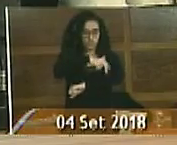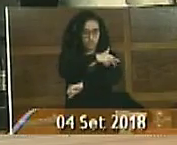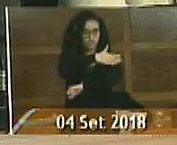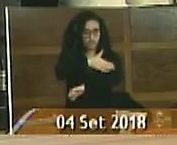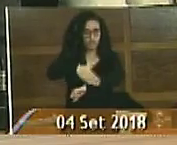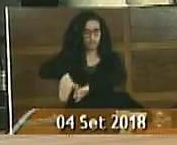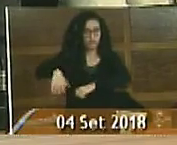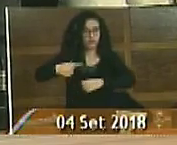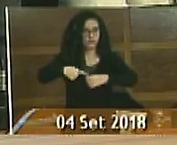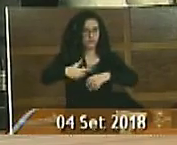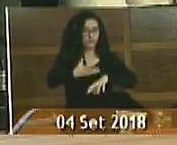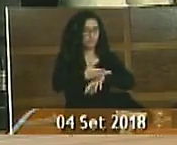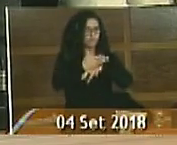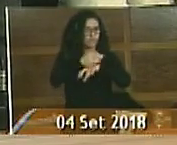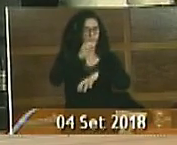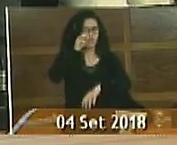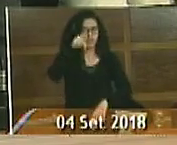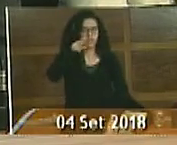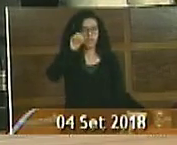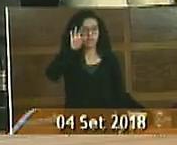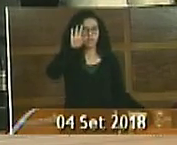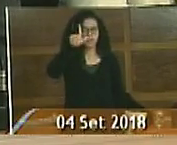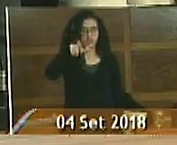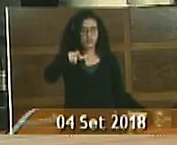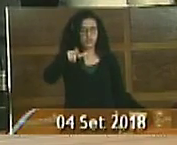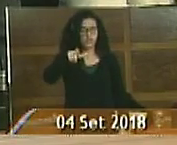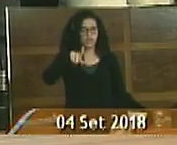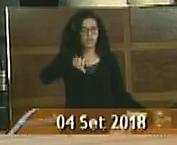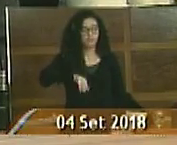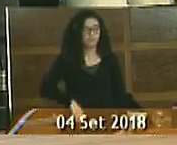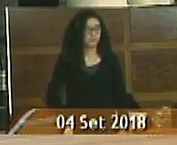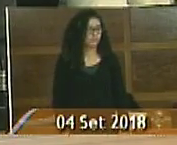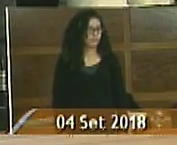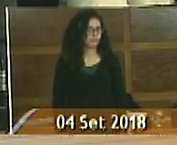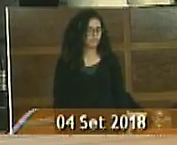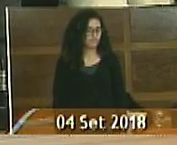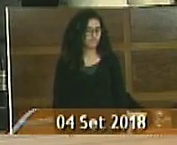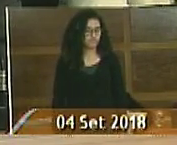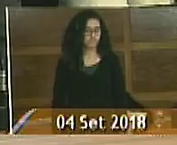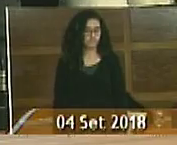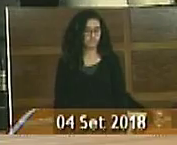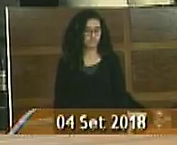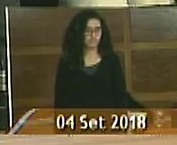Pontal, Alameda das Andorinhas, após a escola bairro Pontal. Porra.